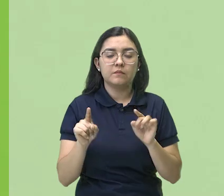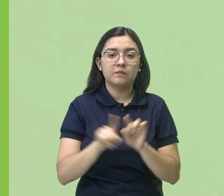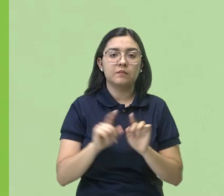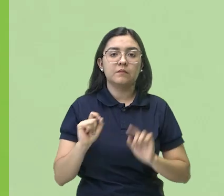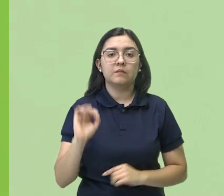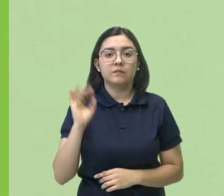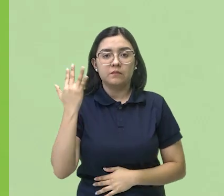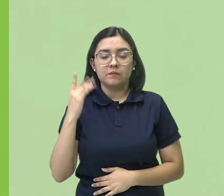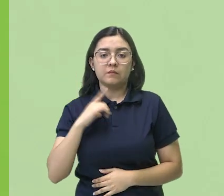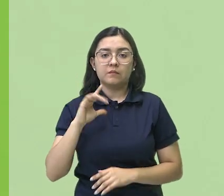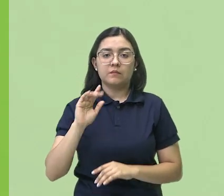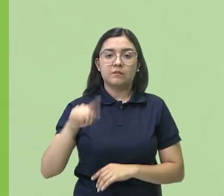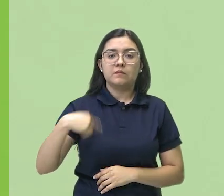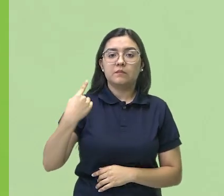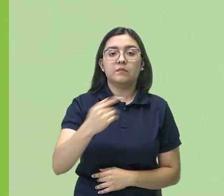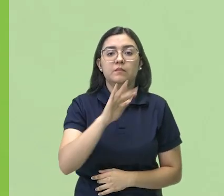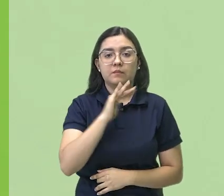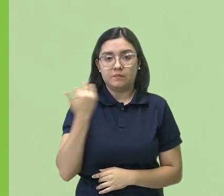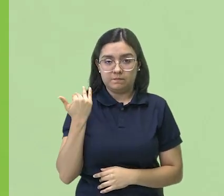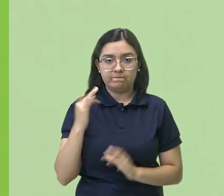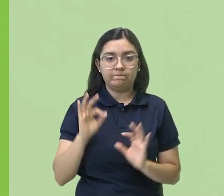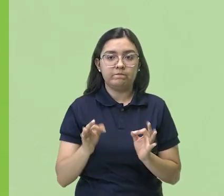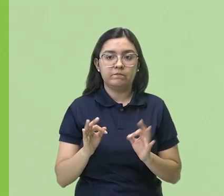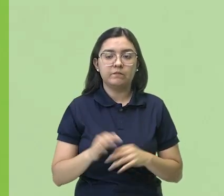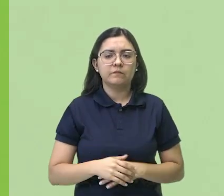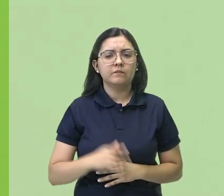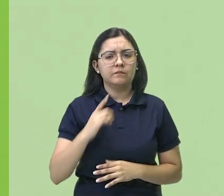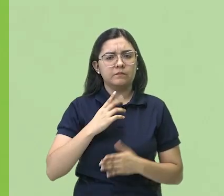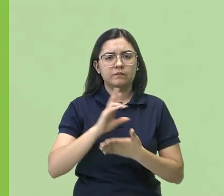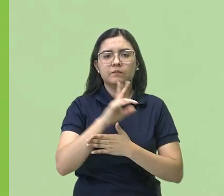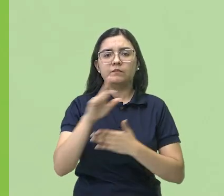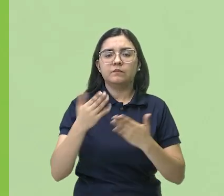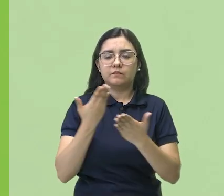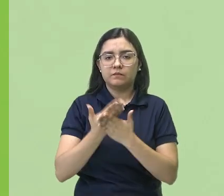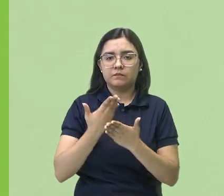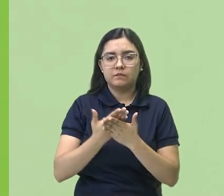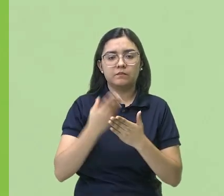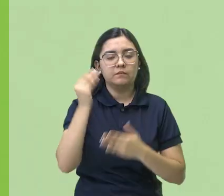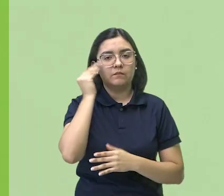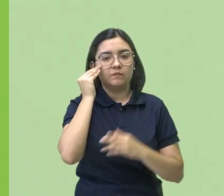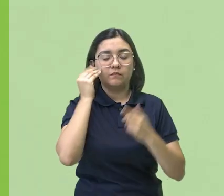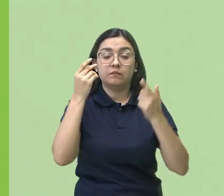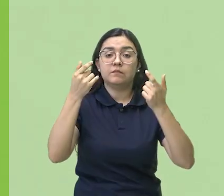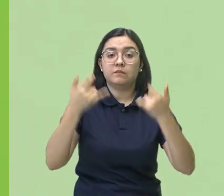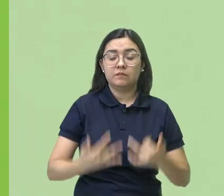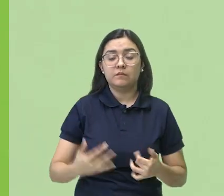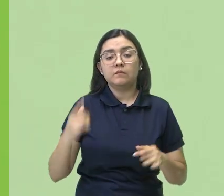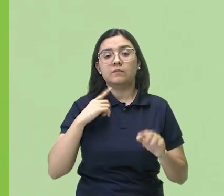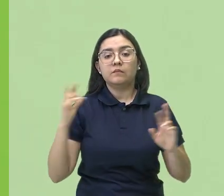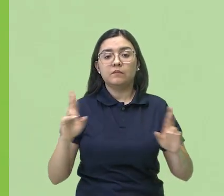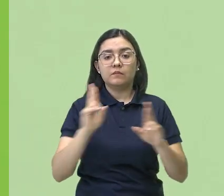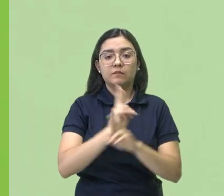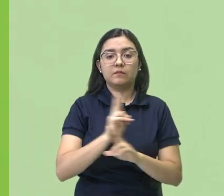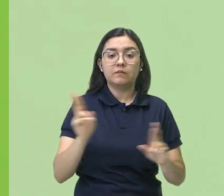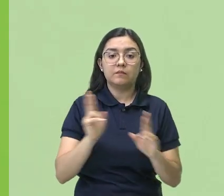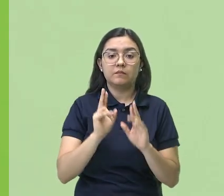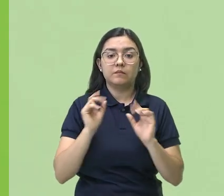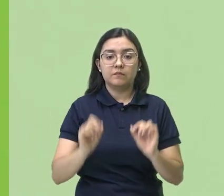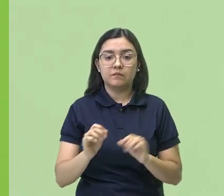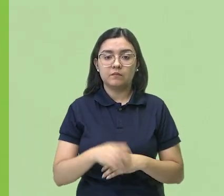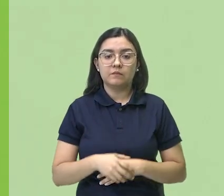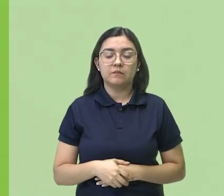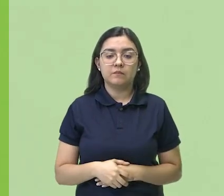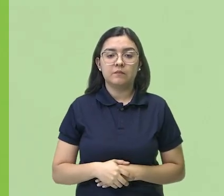acabou vindo a óbito pouco tempo depois, né? Tem vários estudos para tentar explicar. Um deles está relacionado aí